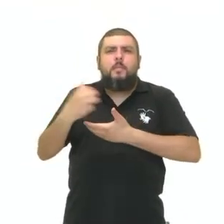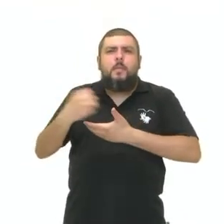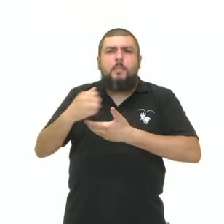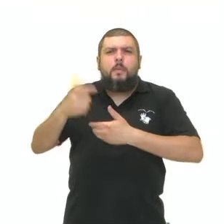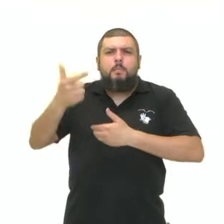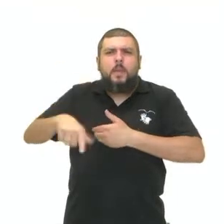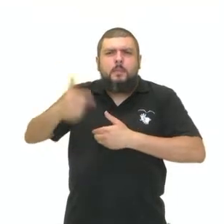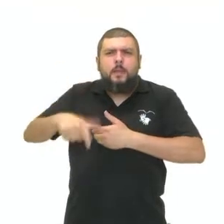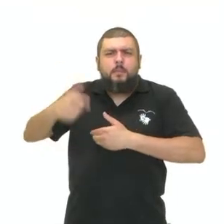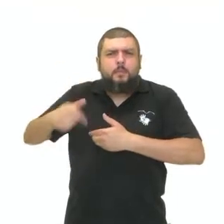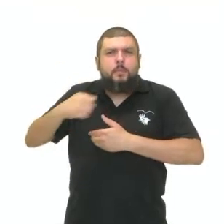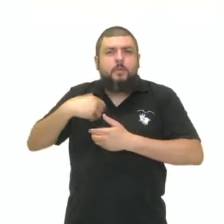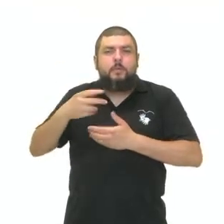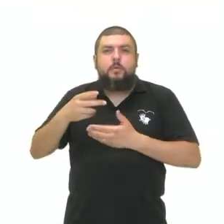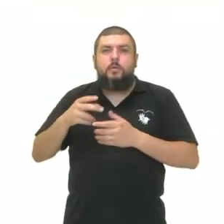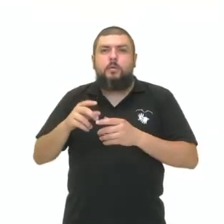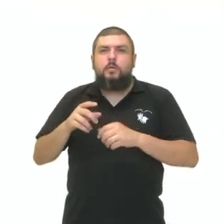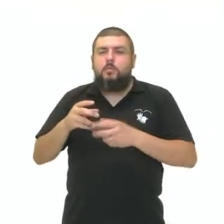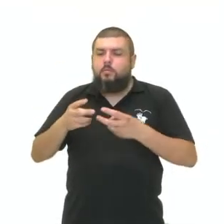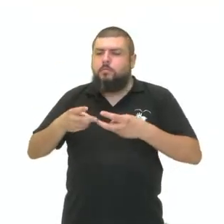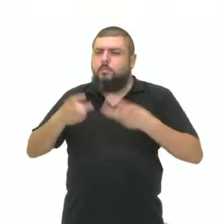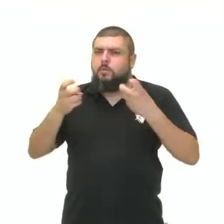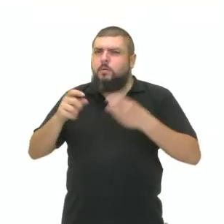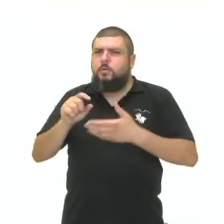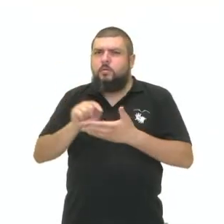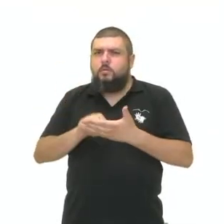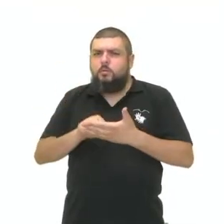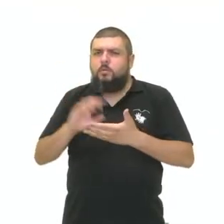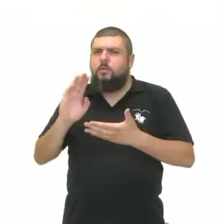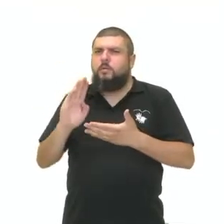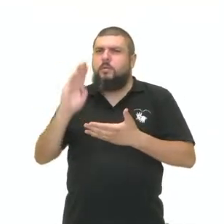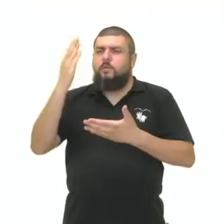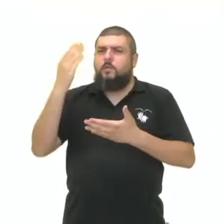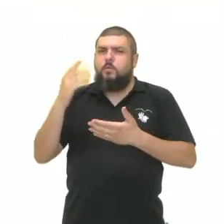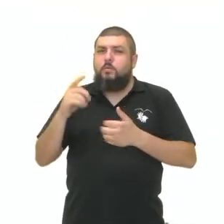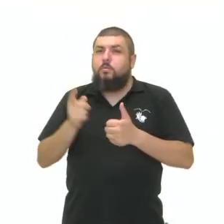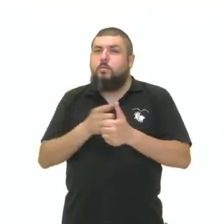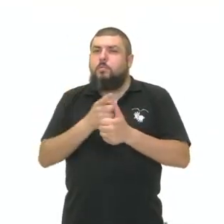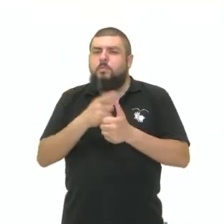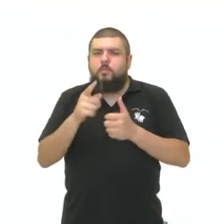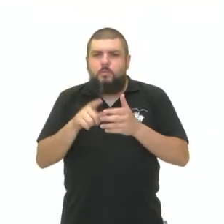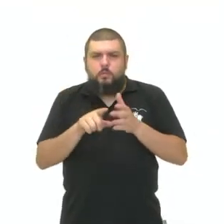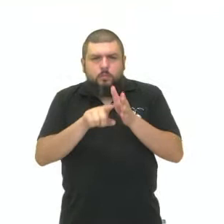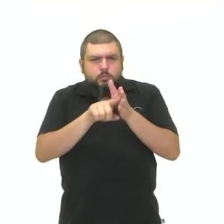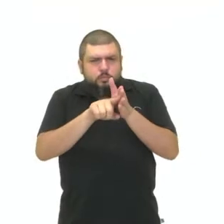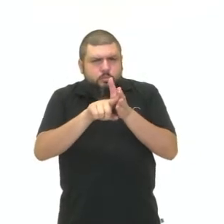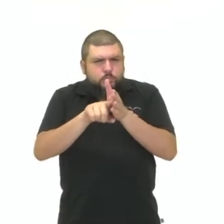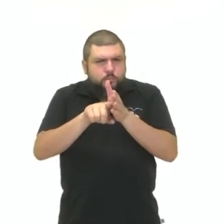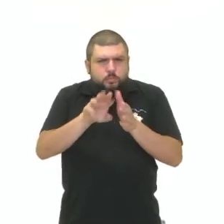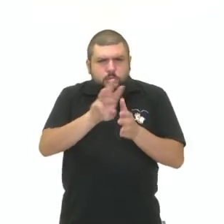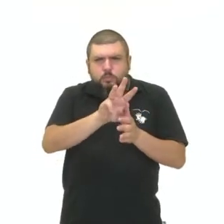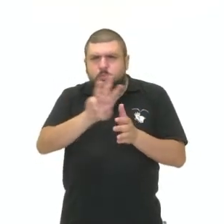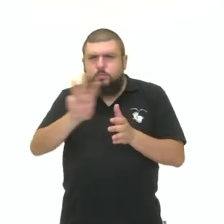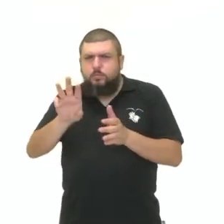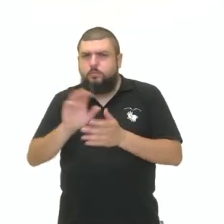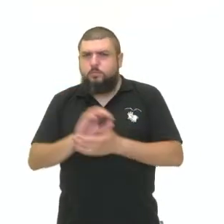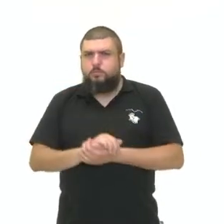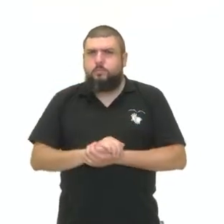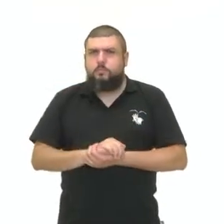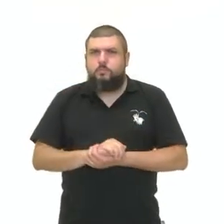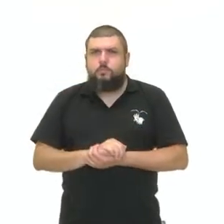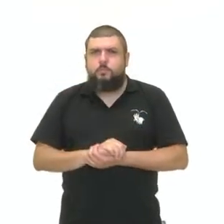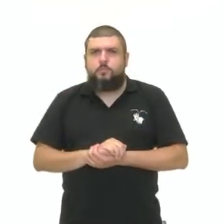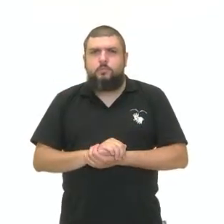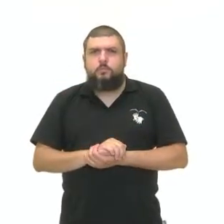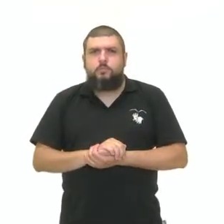percebam logo de cara que a notícia é fake, têm de confirmar isso com a metodologia.